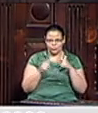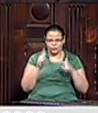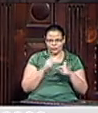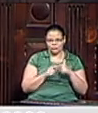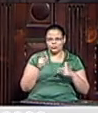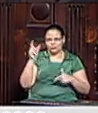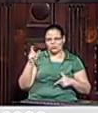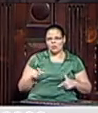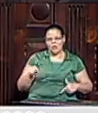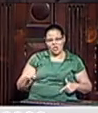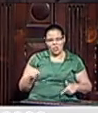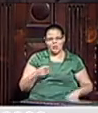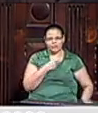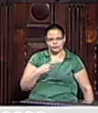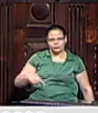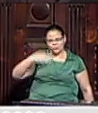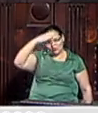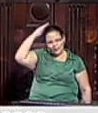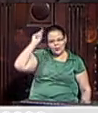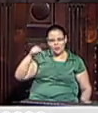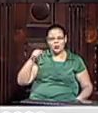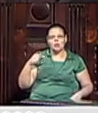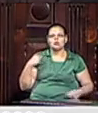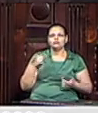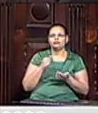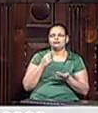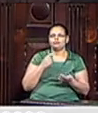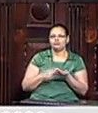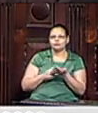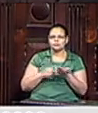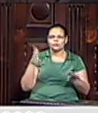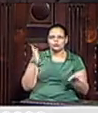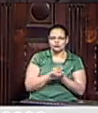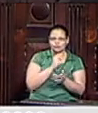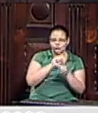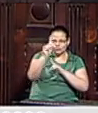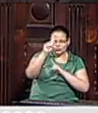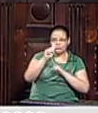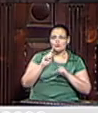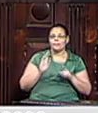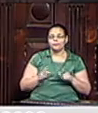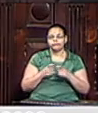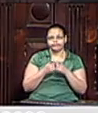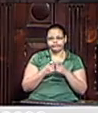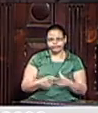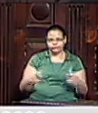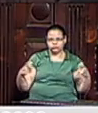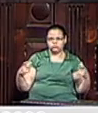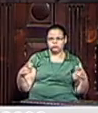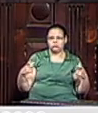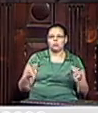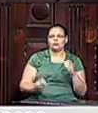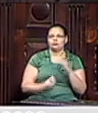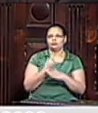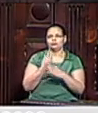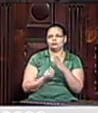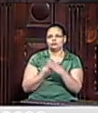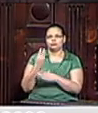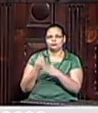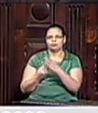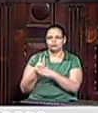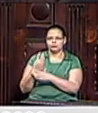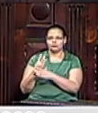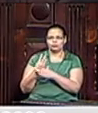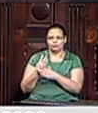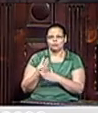tirando Michel Temer do governo, e nem se abrindo margem para o crescimento e para o surgimento de